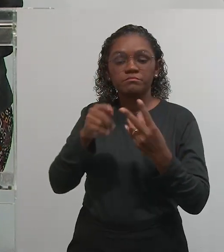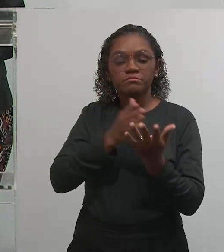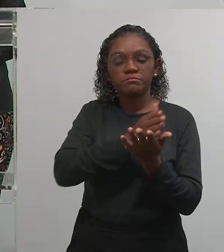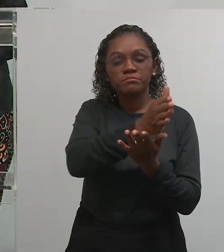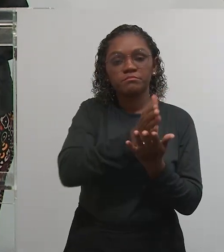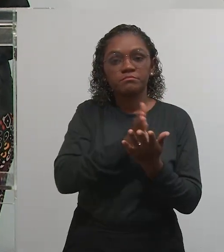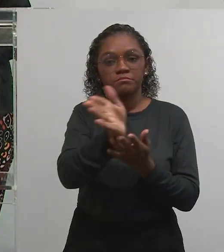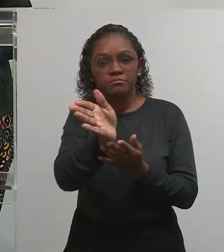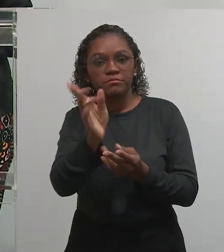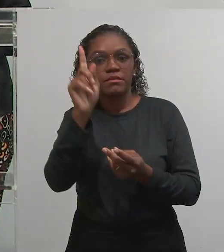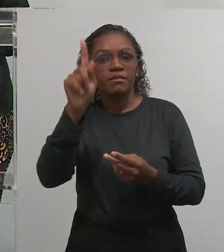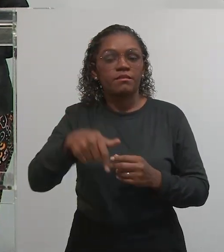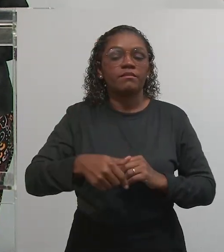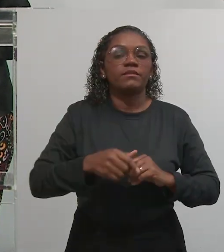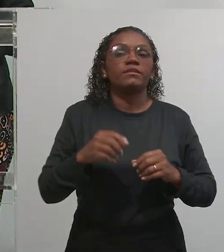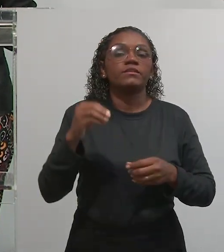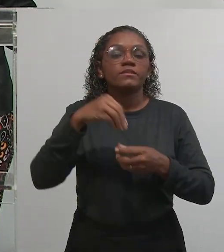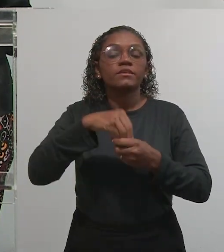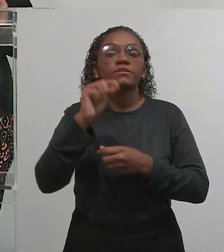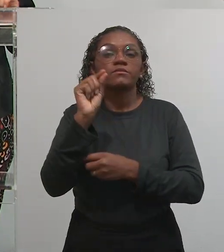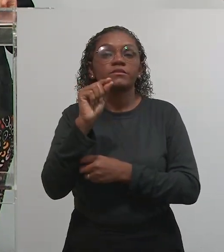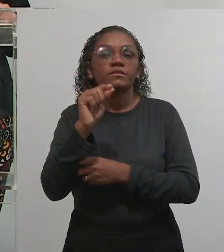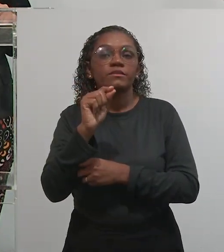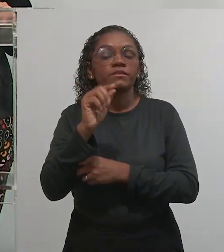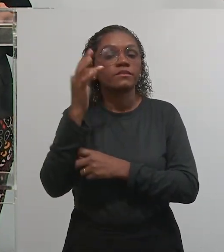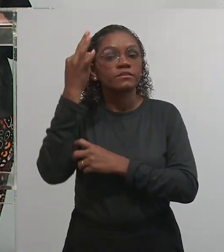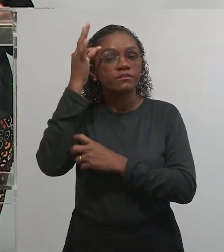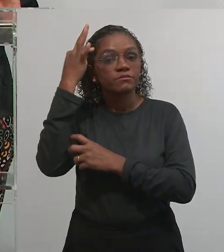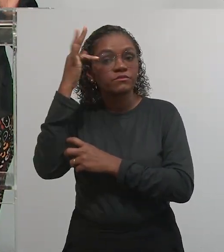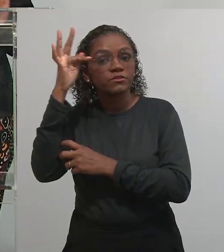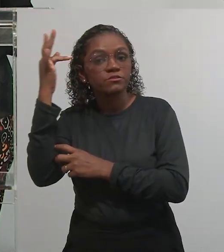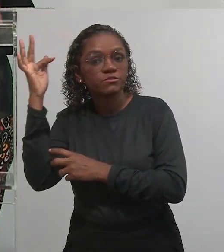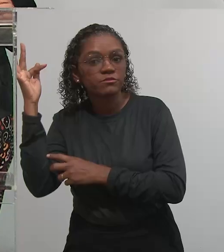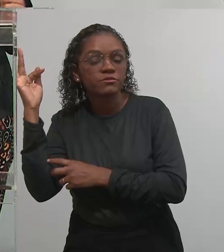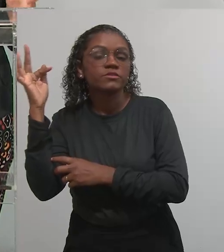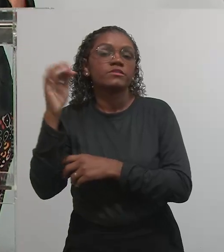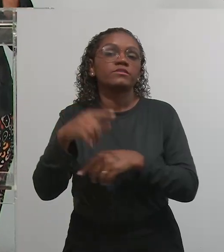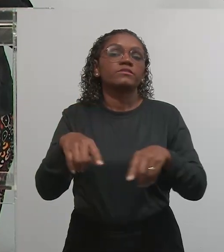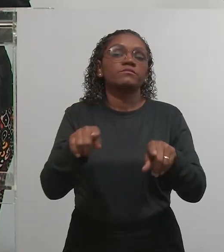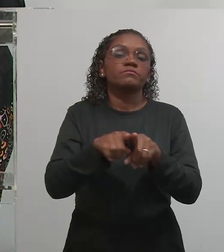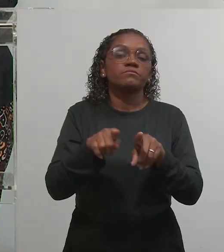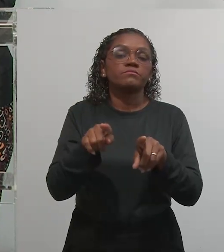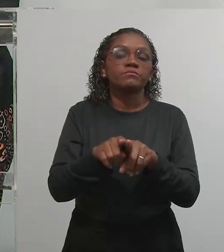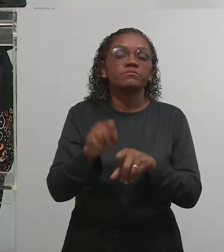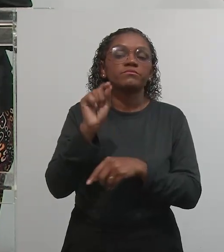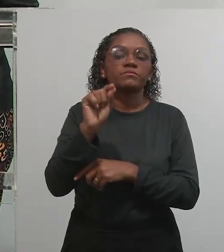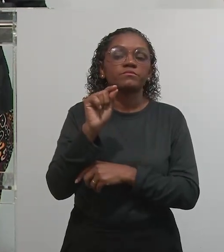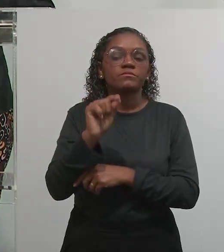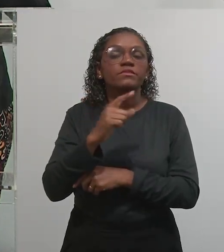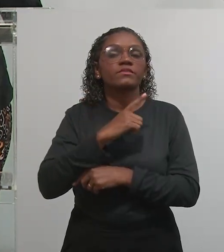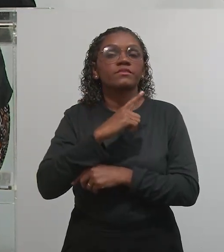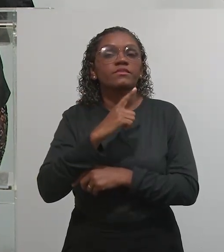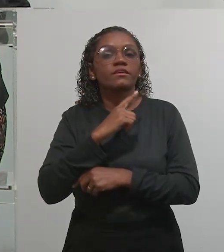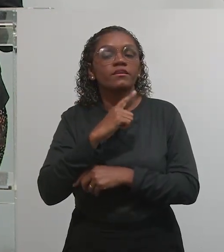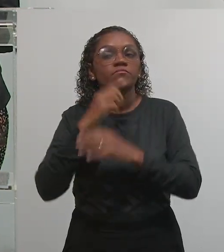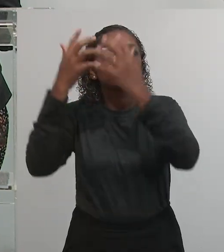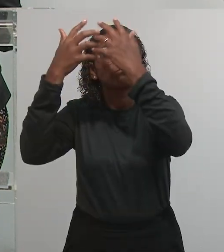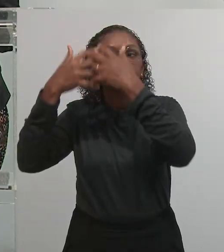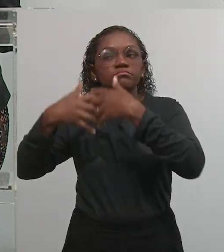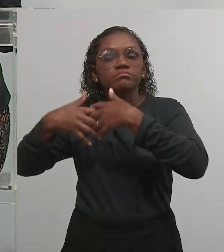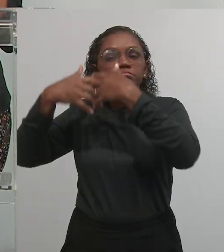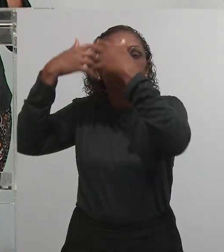linhas de pensamento dentro da filosofia que acabam reverberando, ou seja,